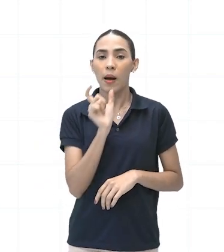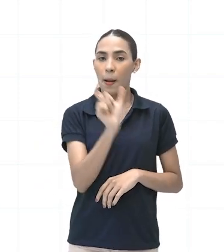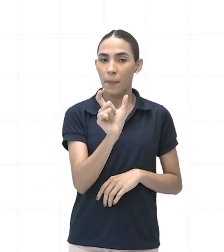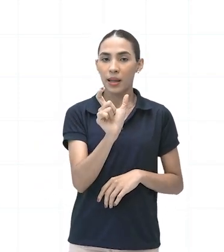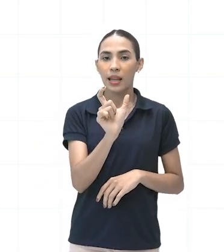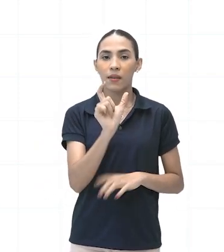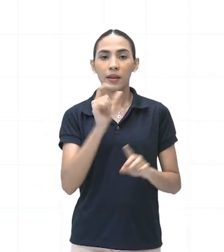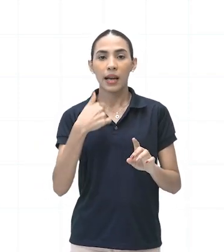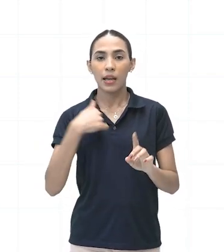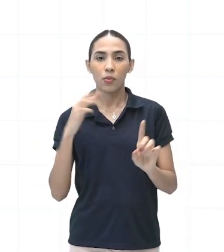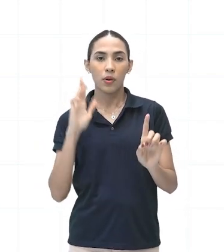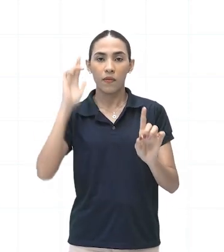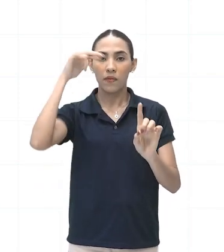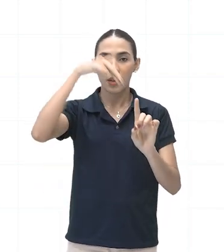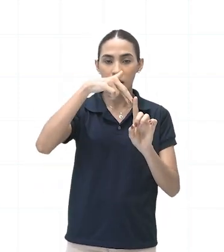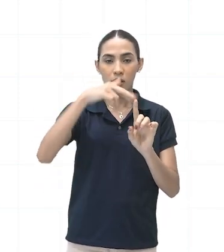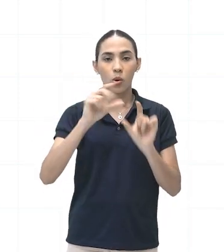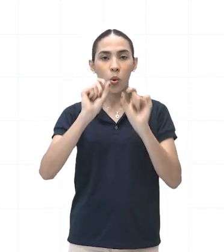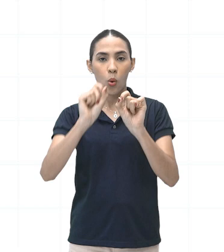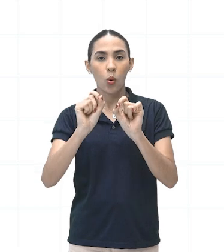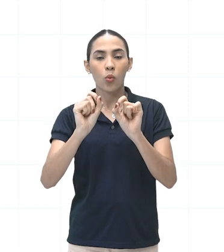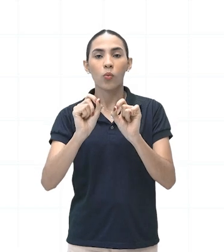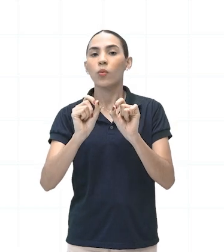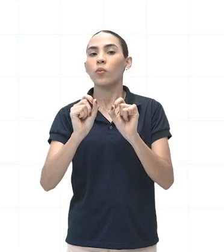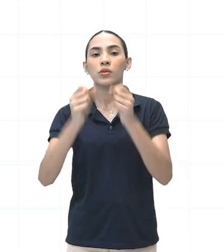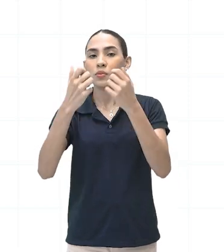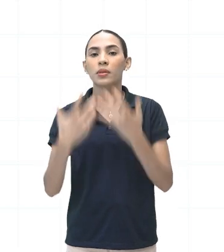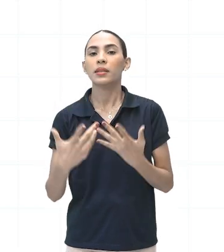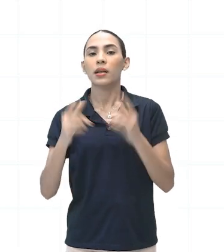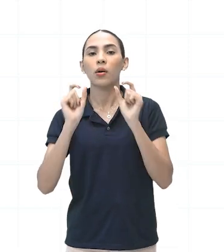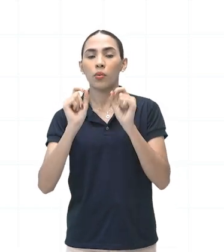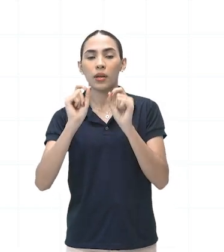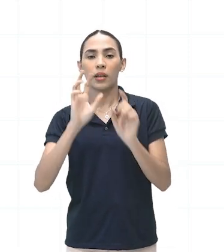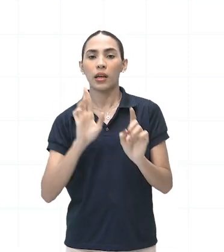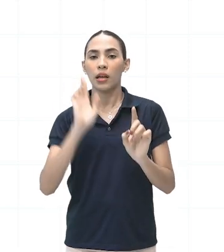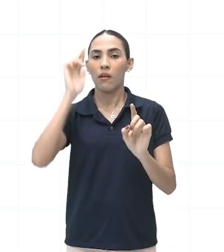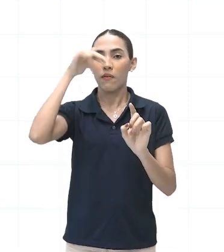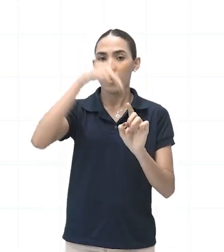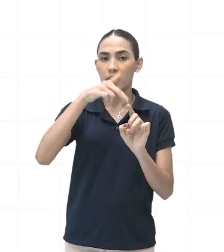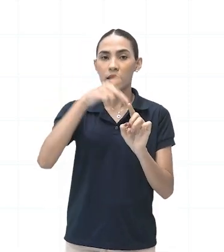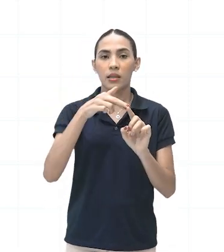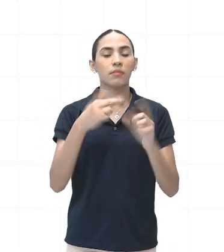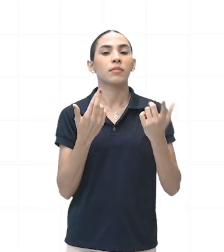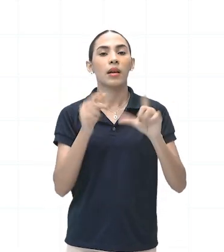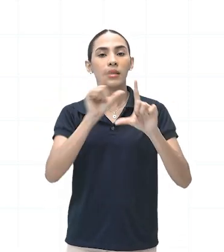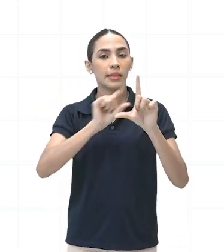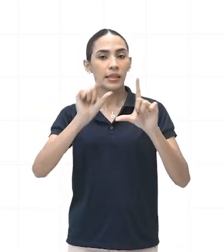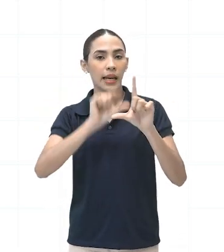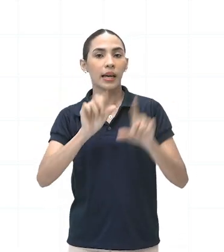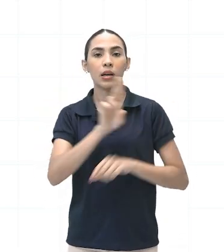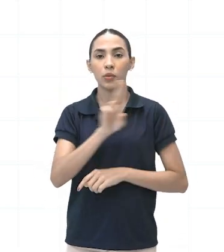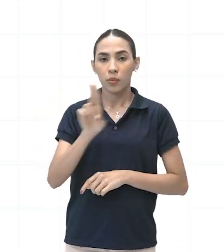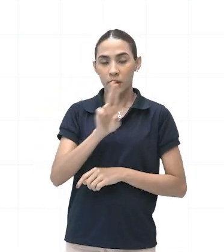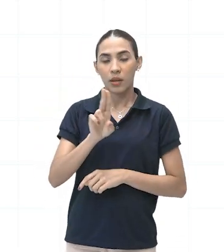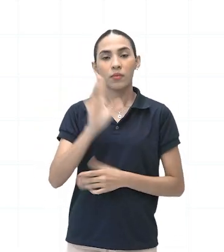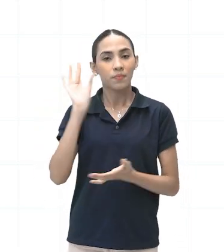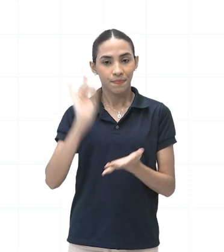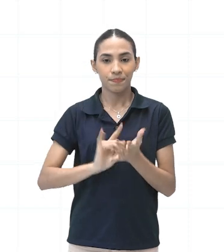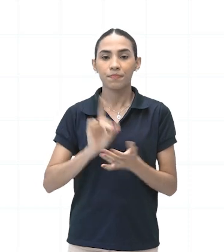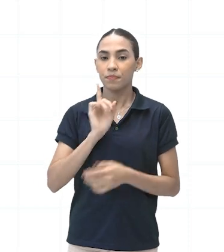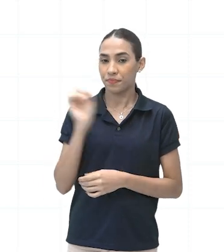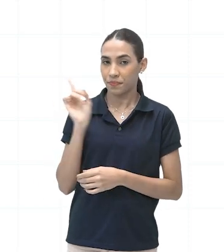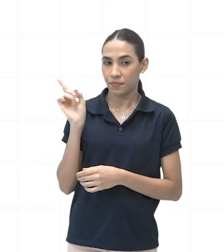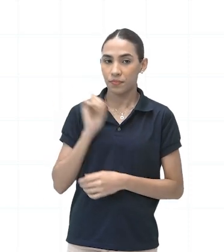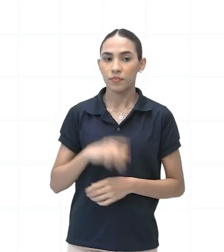sobre quem ou o que se fala. Ele corresponde a um sintagma nominal. É